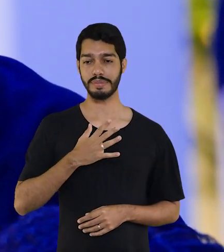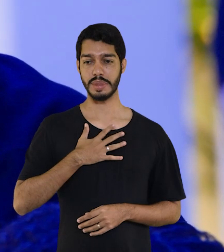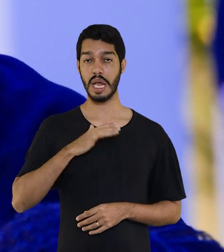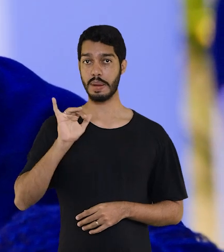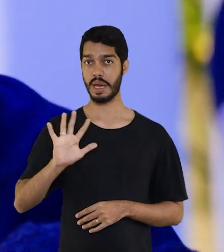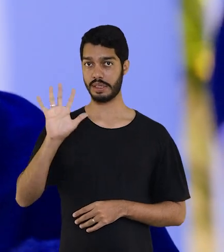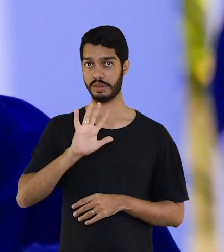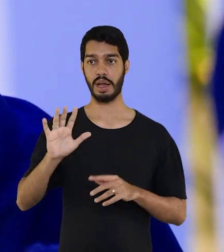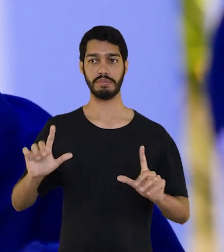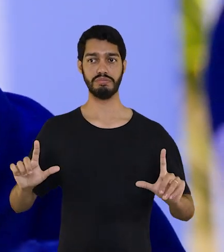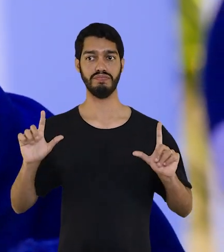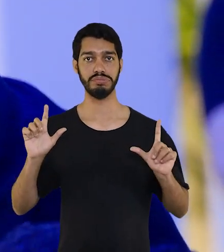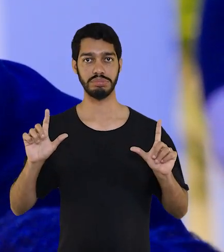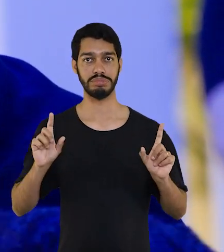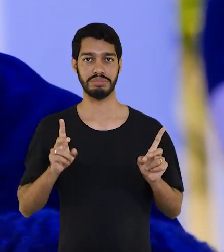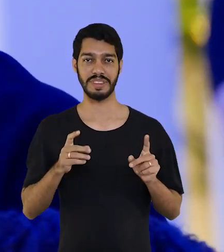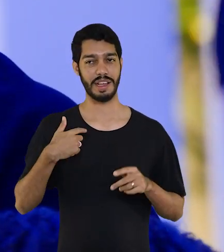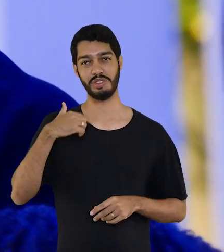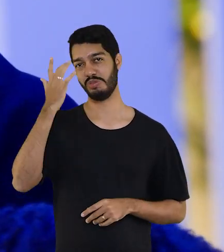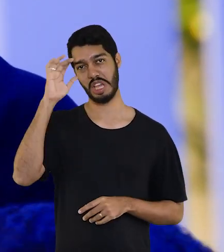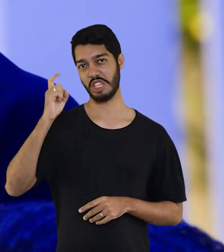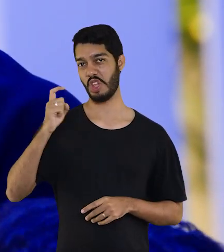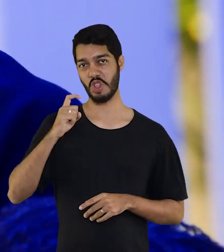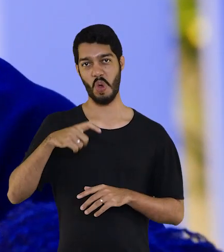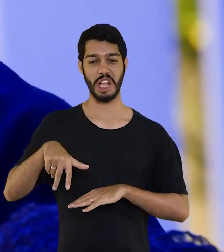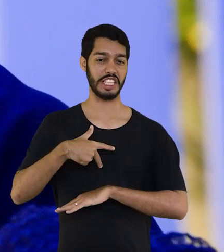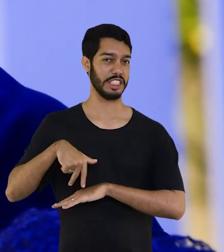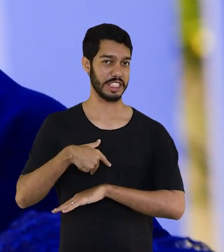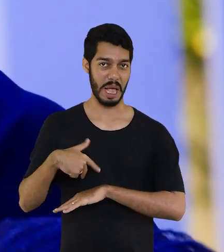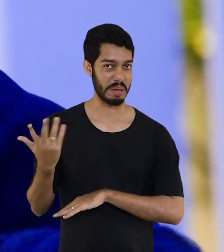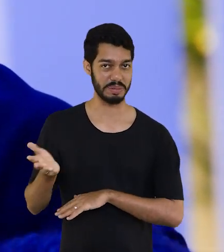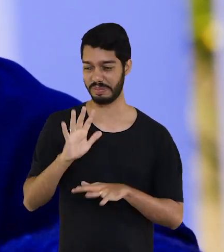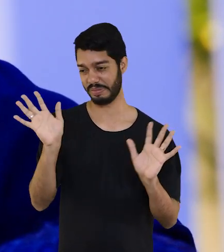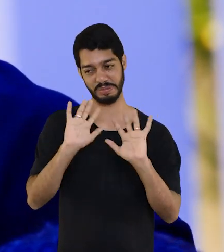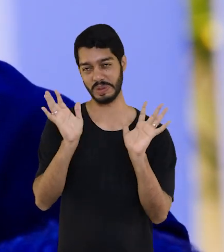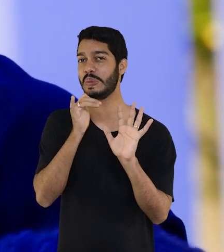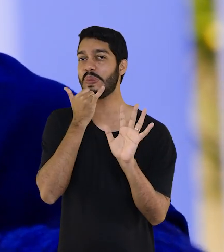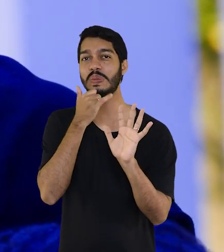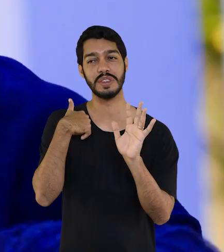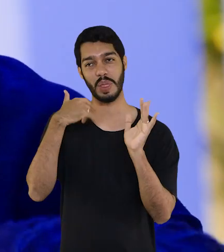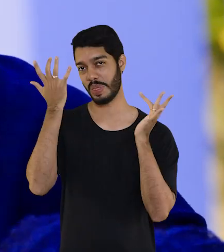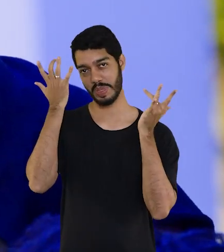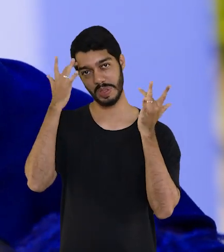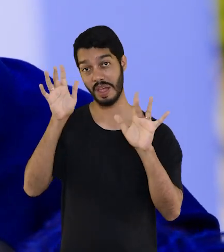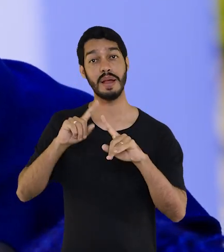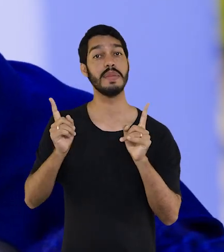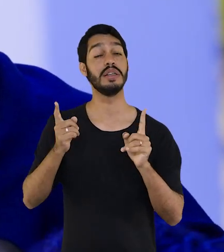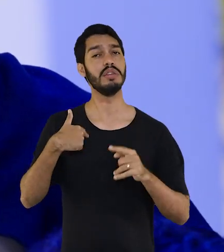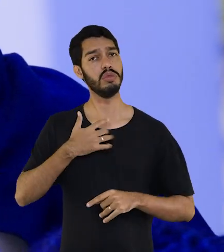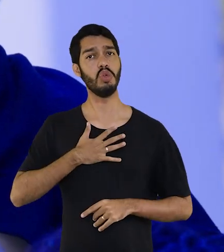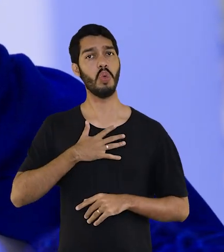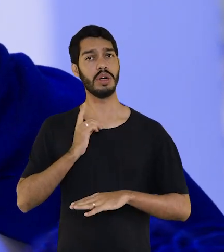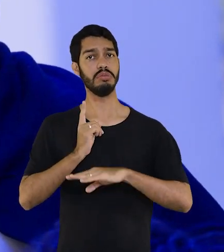eu gostaria muito de vender minha imagem de alguma forma. Não sei dançar no TikTok, não sei... Enfim, mas